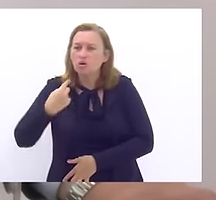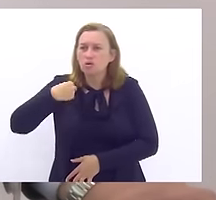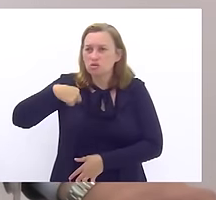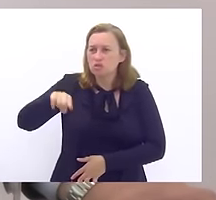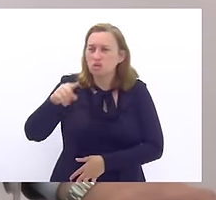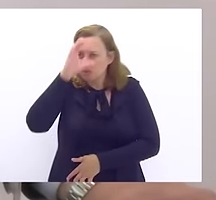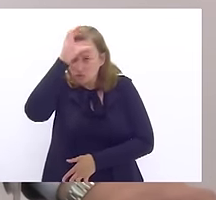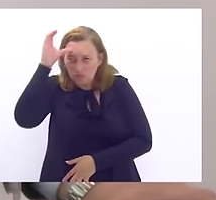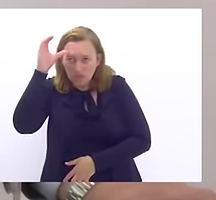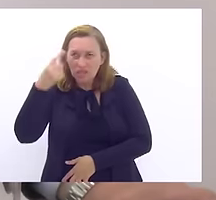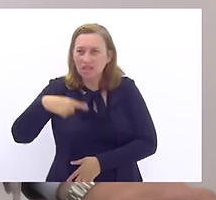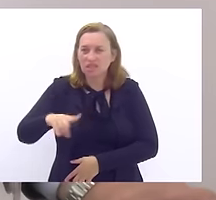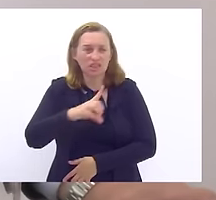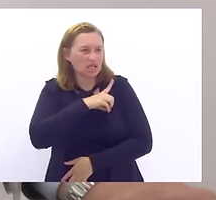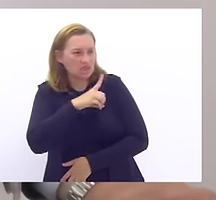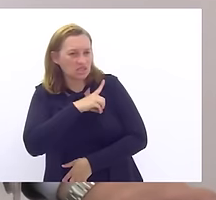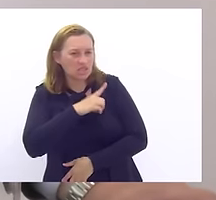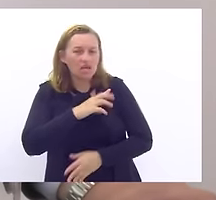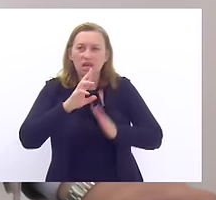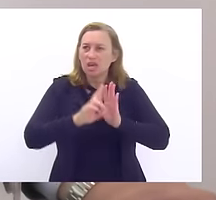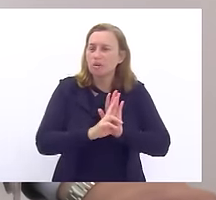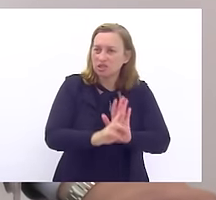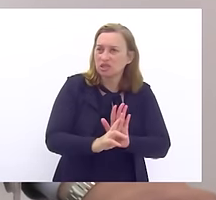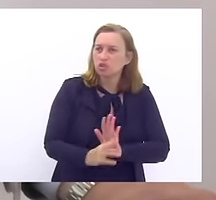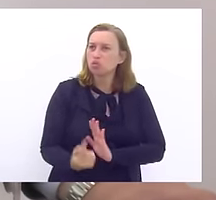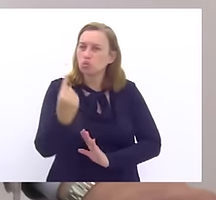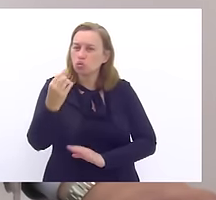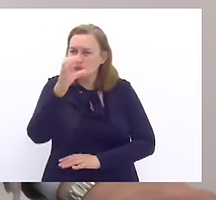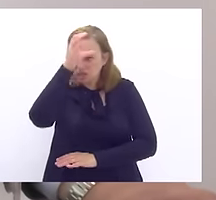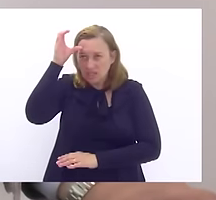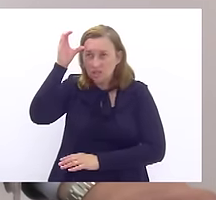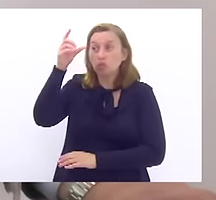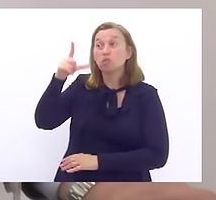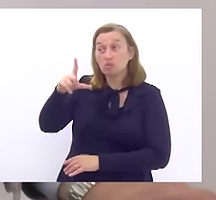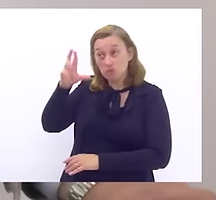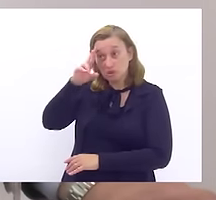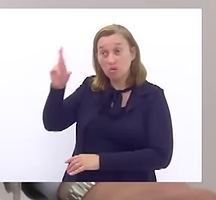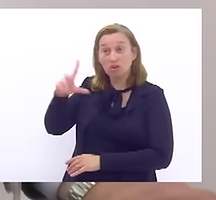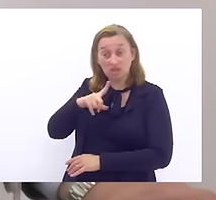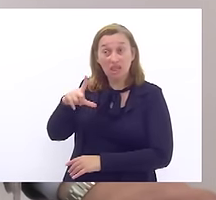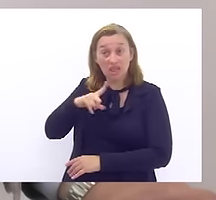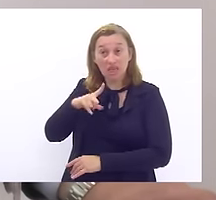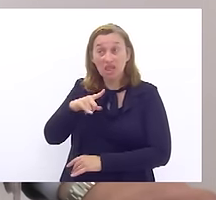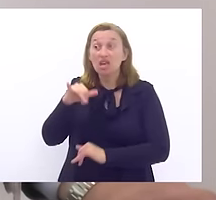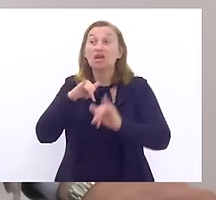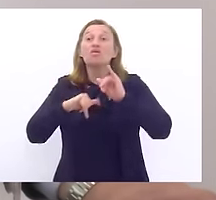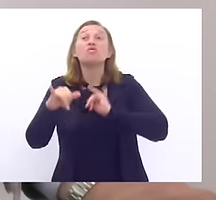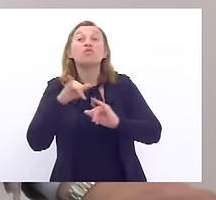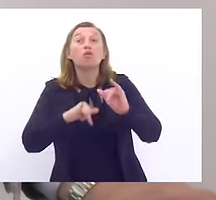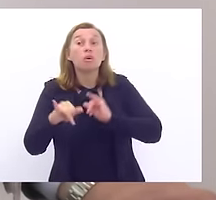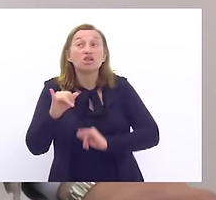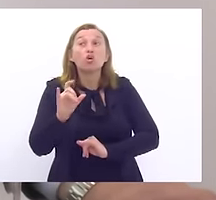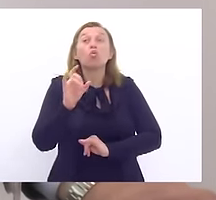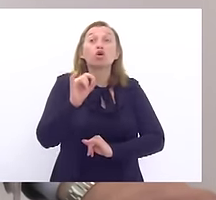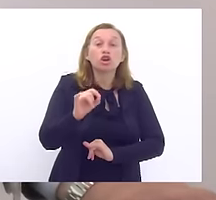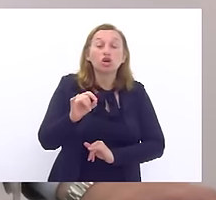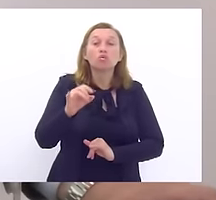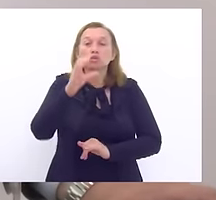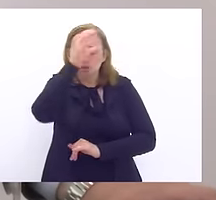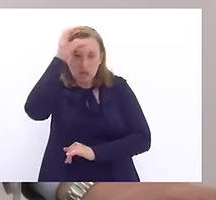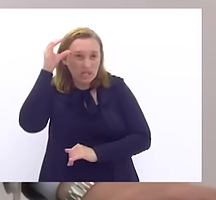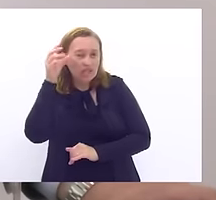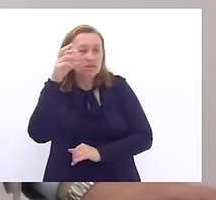é que já foi alguma vez a uma delegacia de polícia representando algum cliente o senhor tem notícia do que o seu cliente está sendo